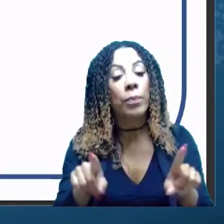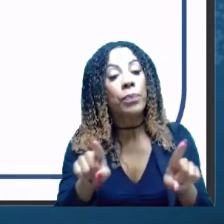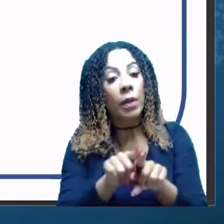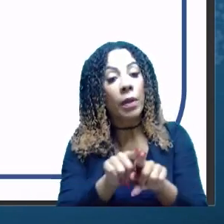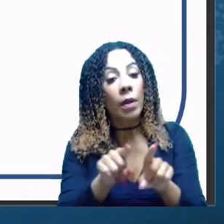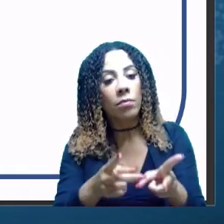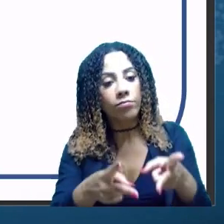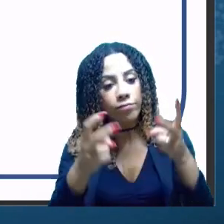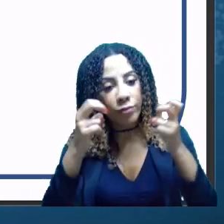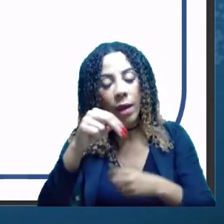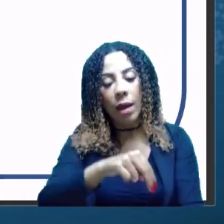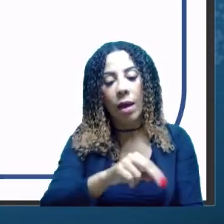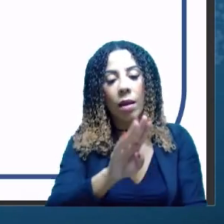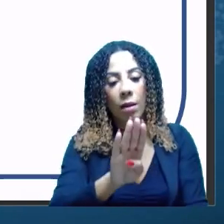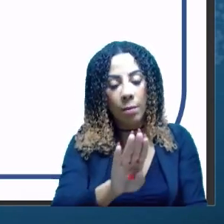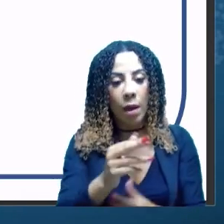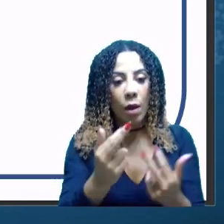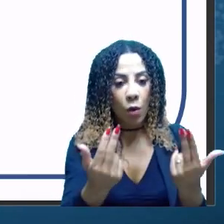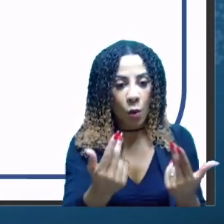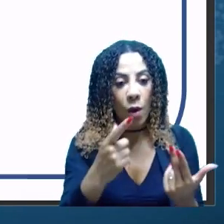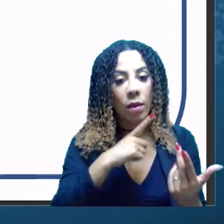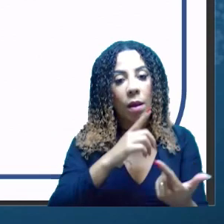NB, mostrado na figura B.